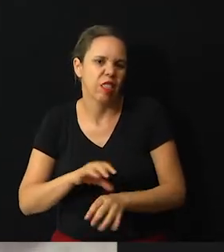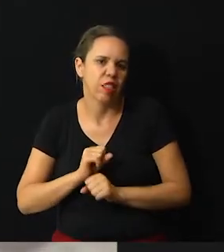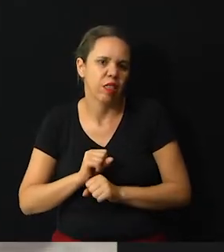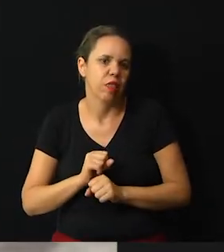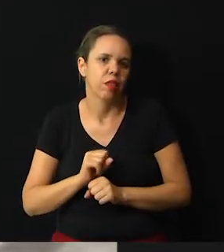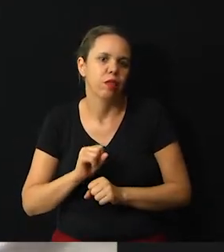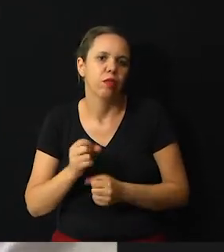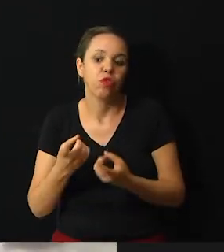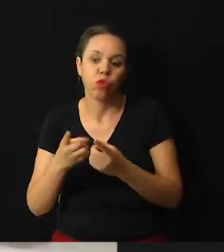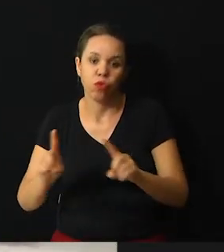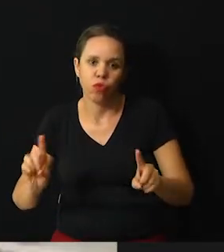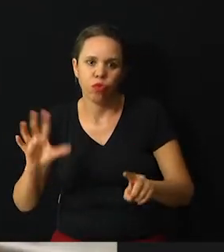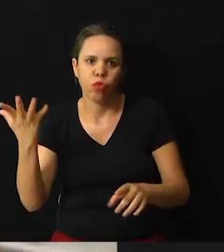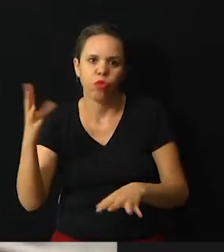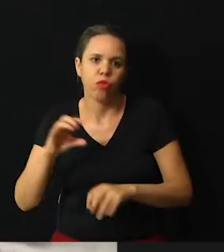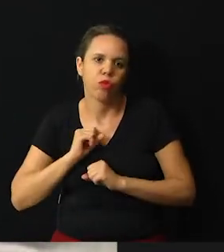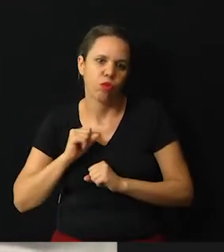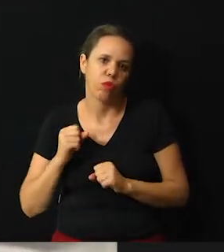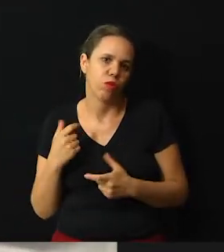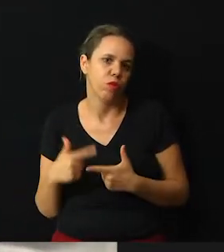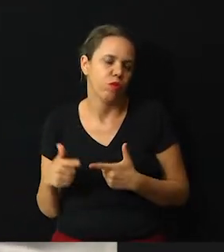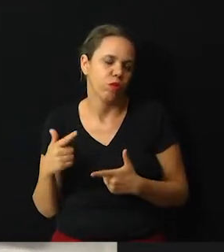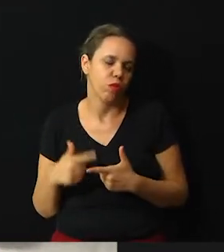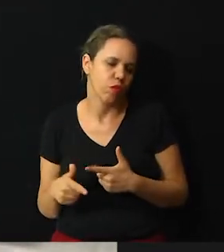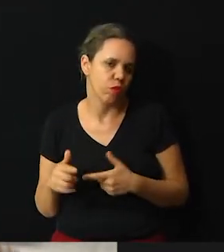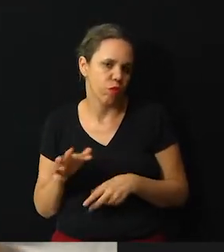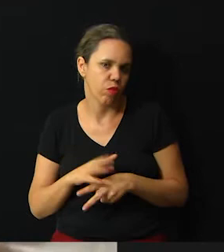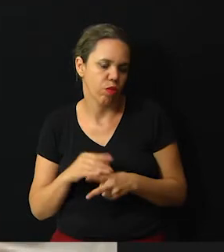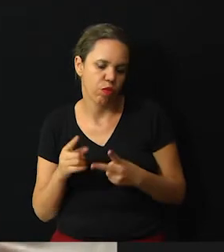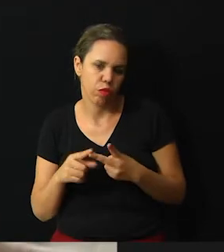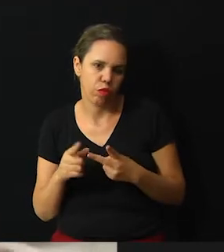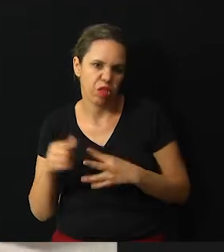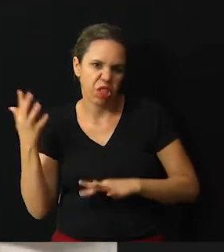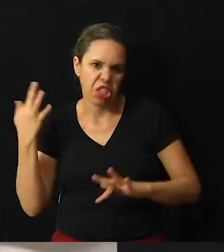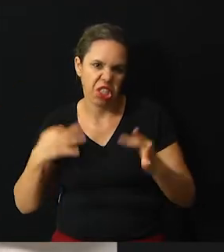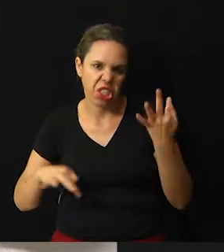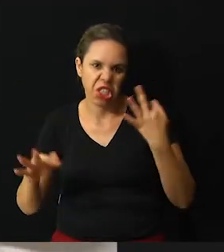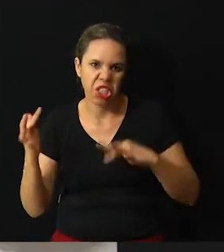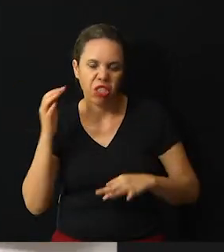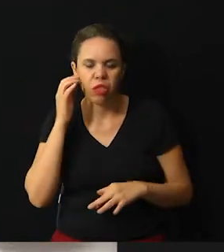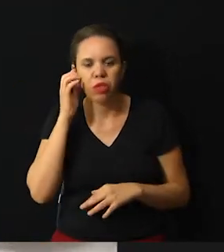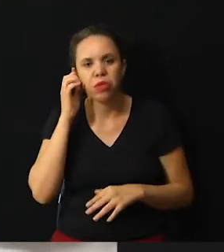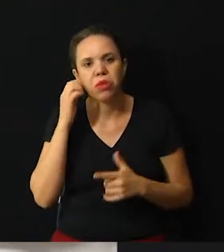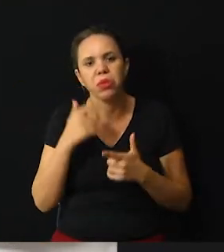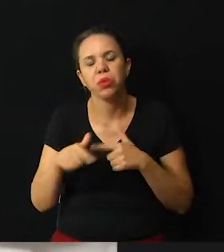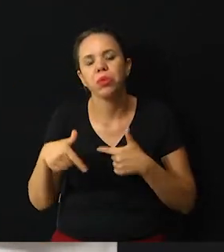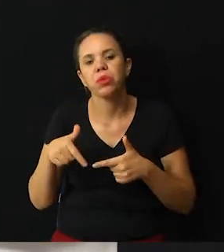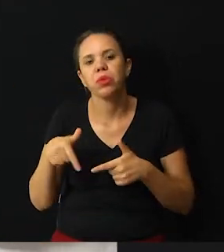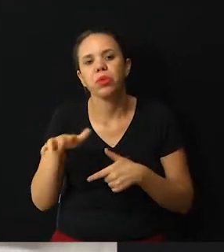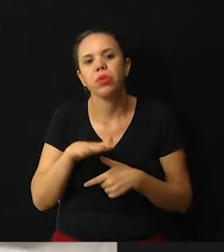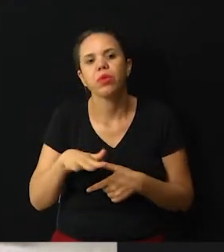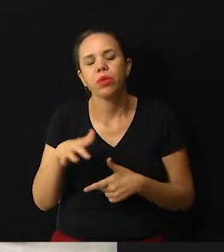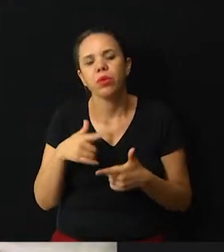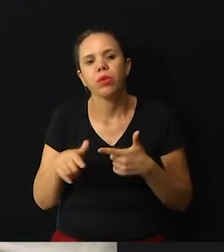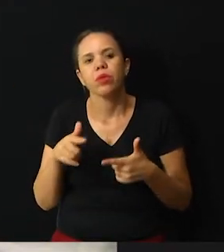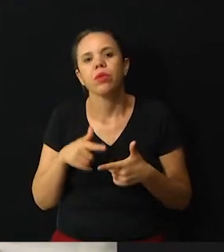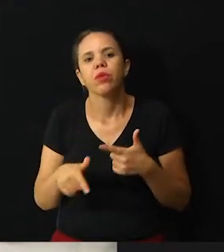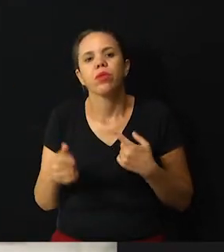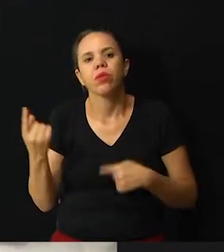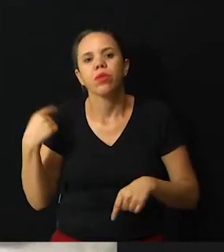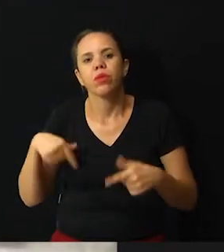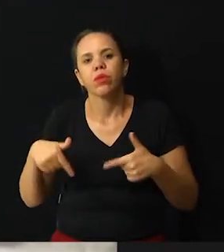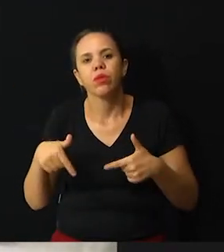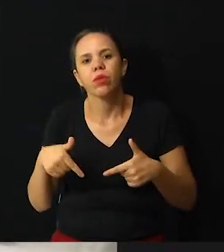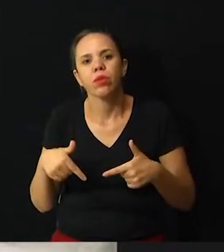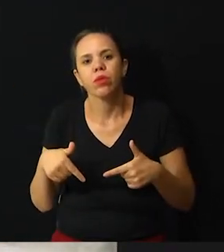resolver, um divórcio pode desencadear a crise, problemas trabalhistas, né? Um problema